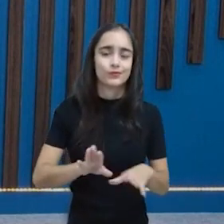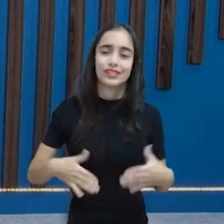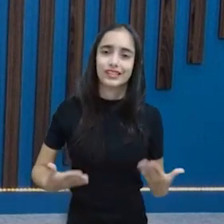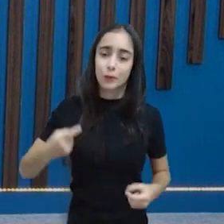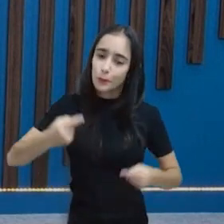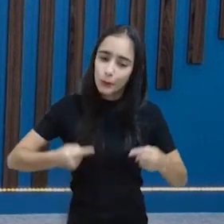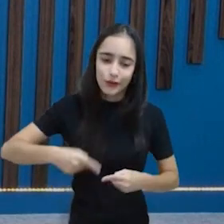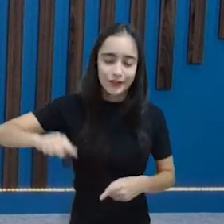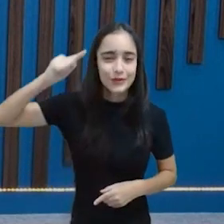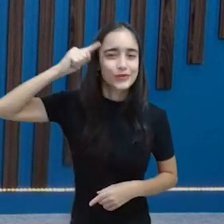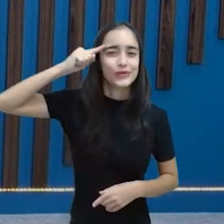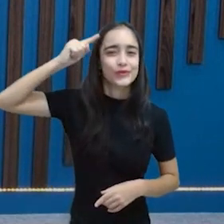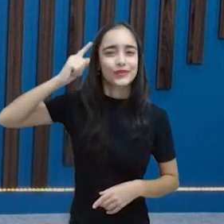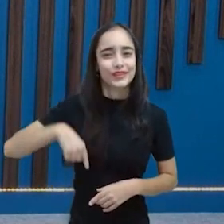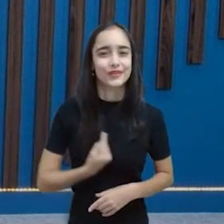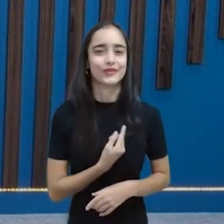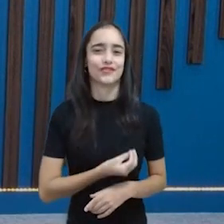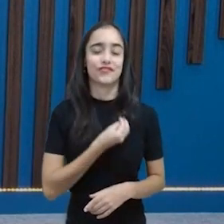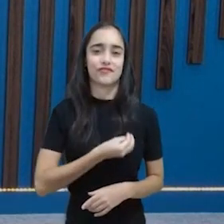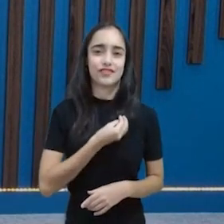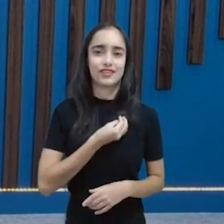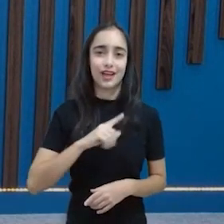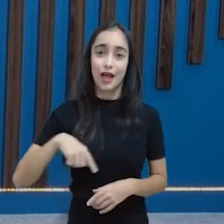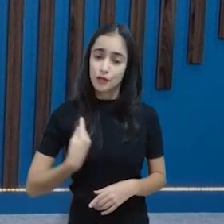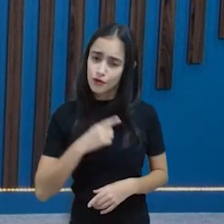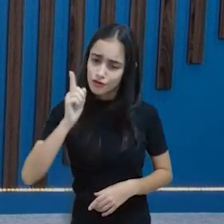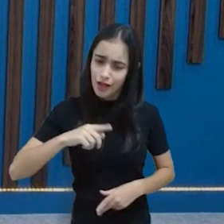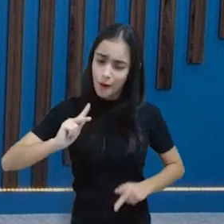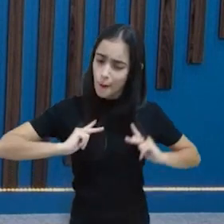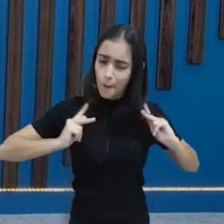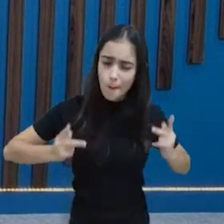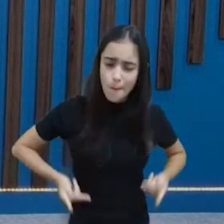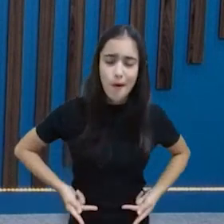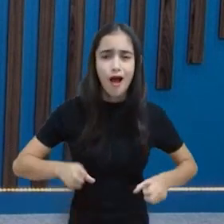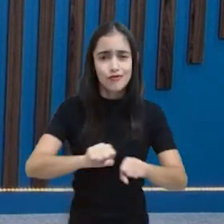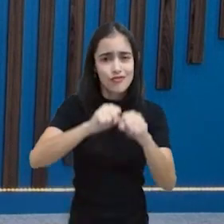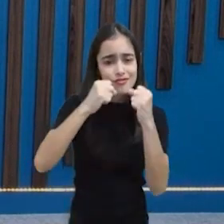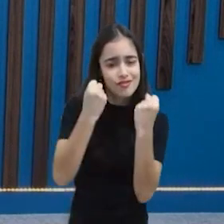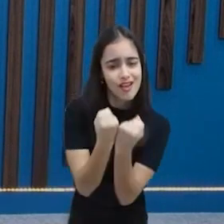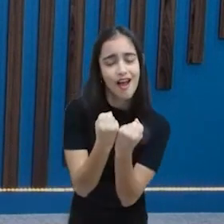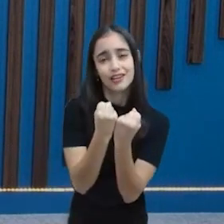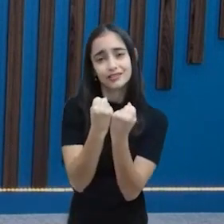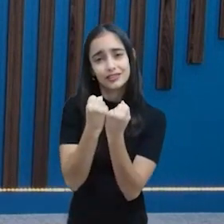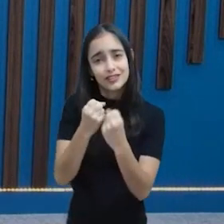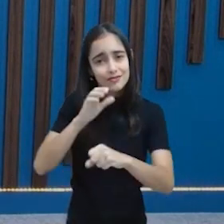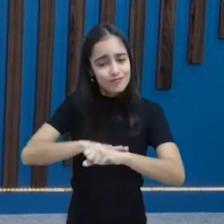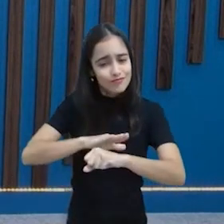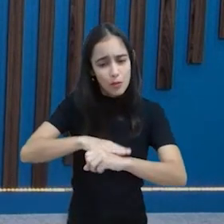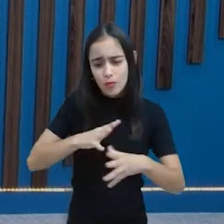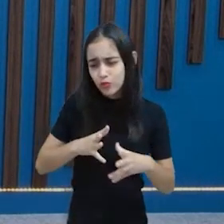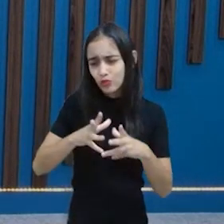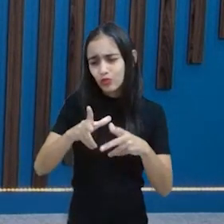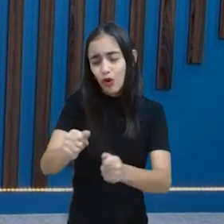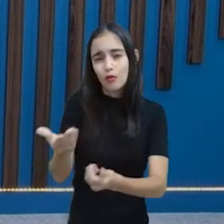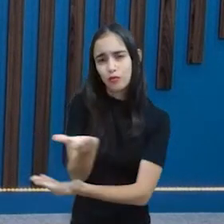permeia a nossa vida. Somos seres políticos, seres sociais que estamos o tempo todo nos relacionando. E se